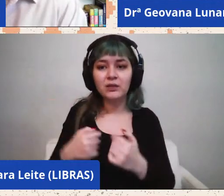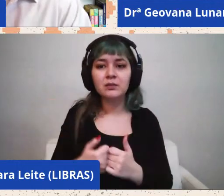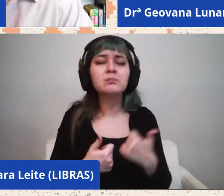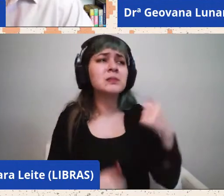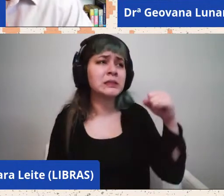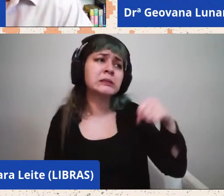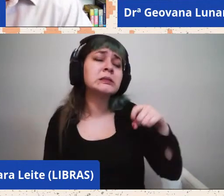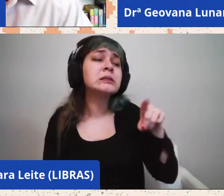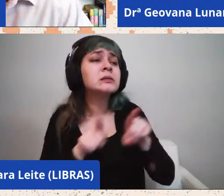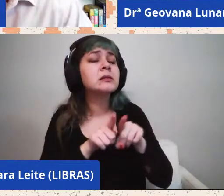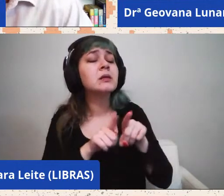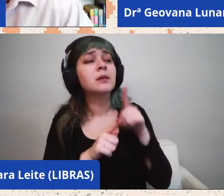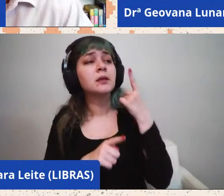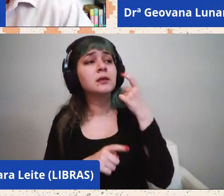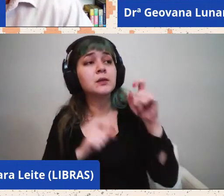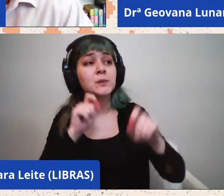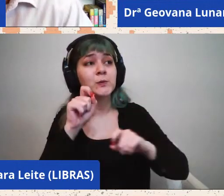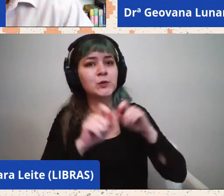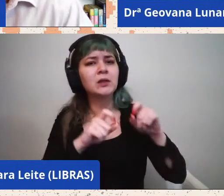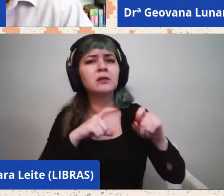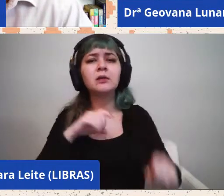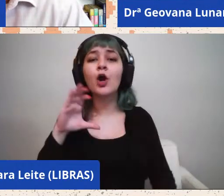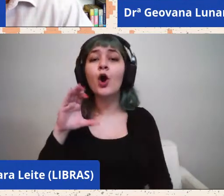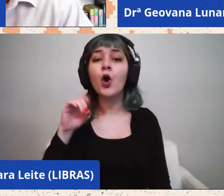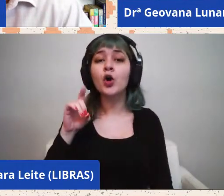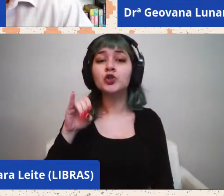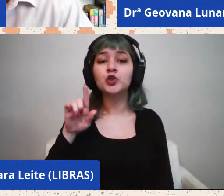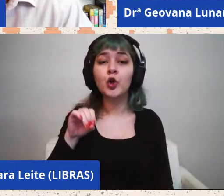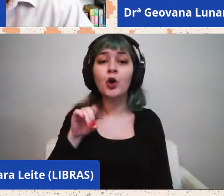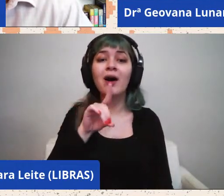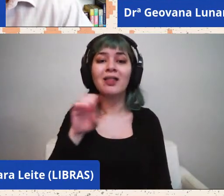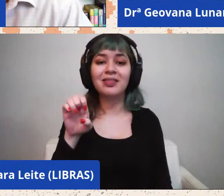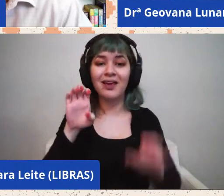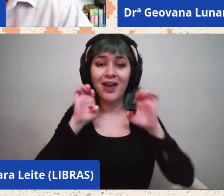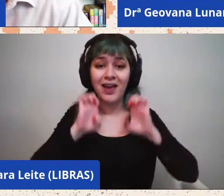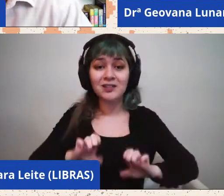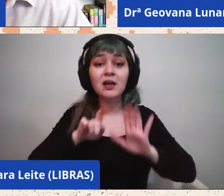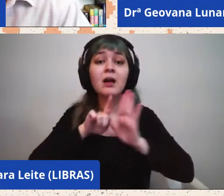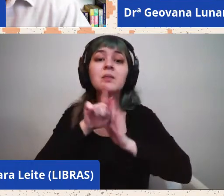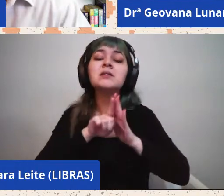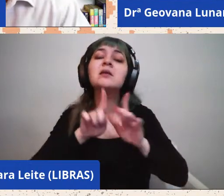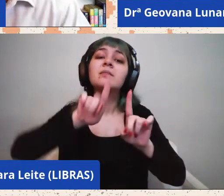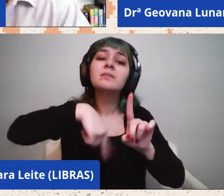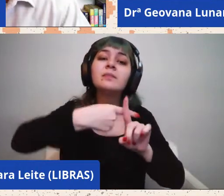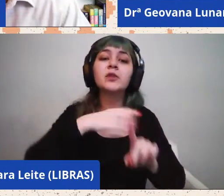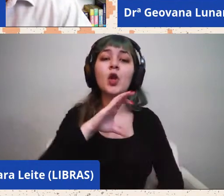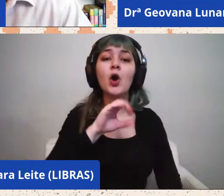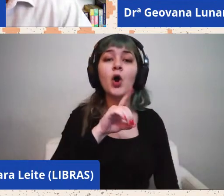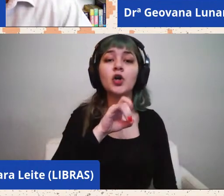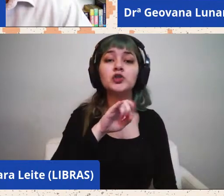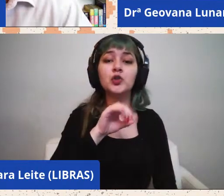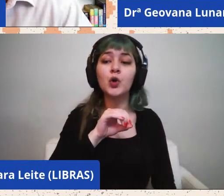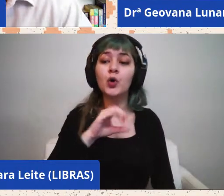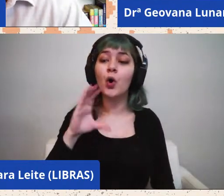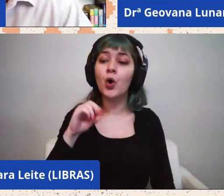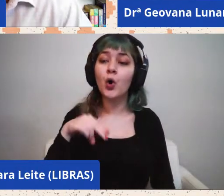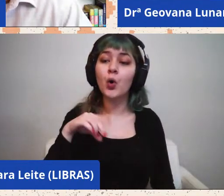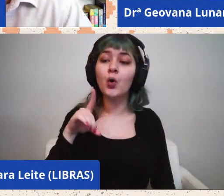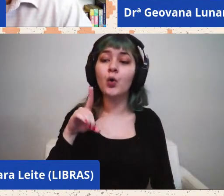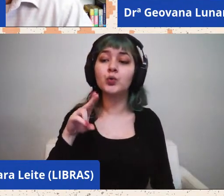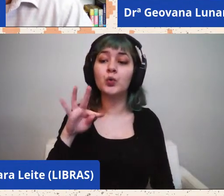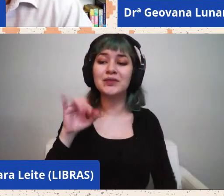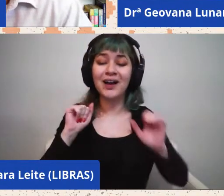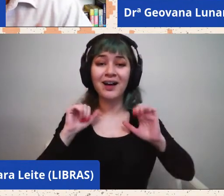interessante, Geovana, que além do Código de Ética em Pesquisa, eles têm o Código de Condutas da Associação. Então, por exemplo,